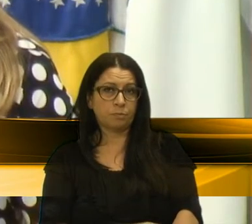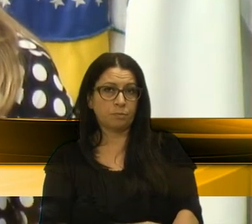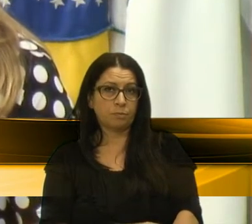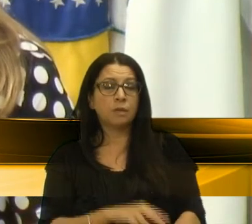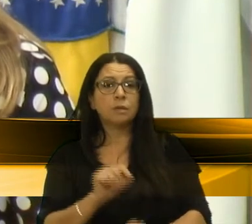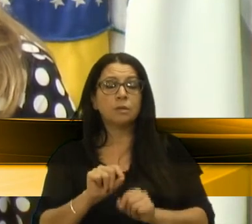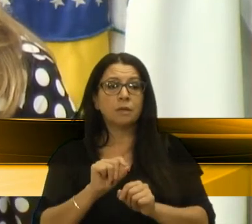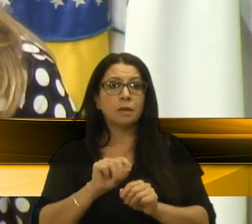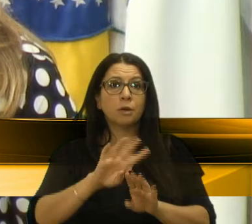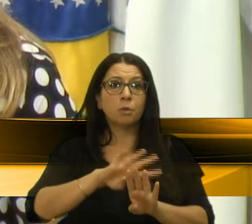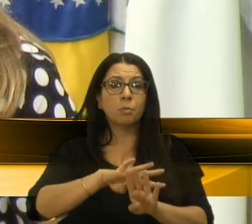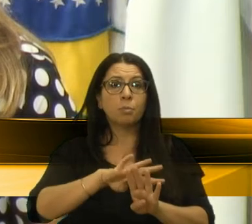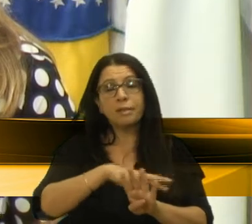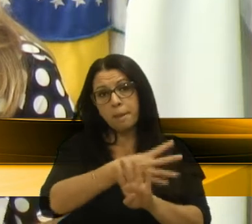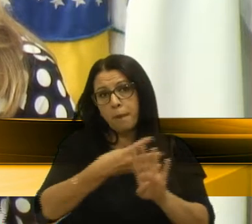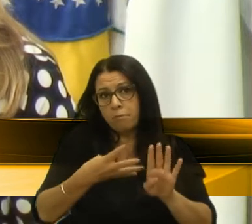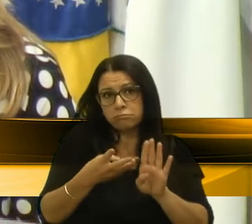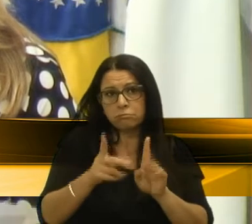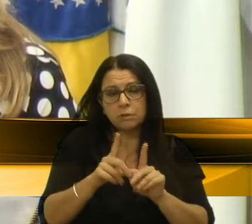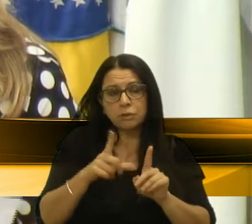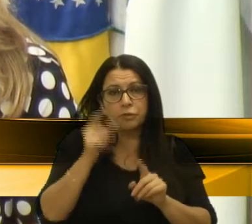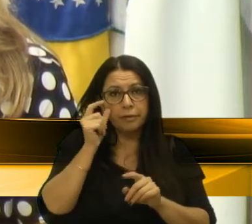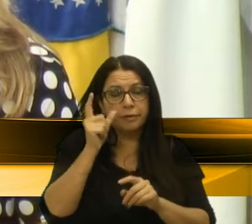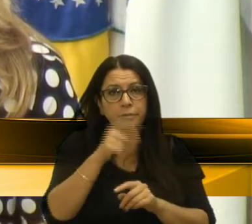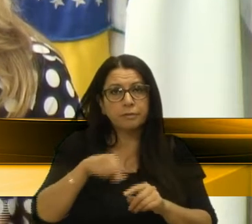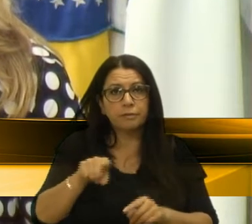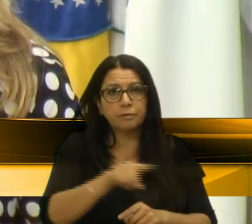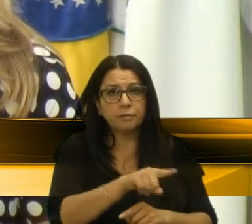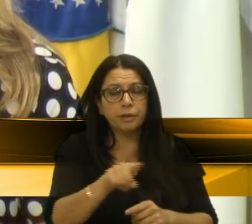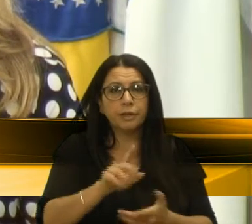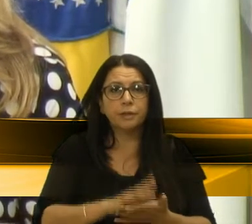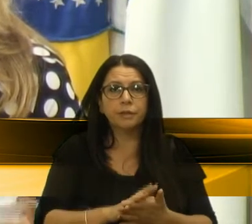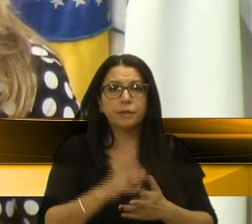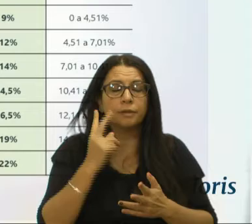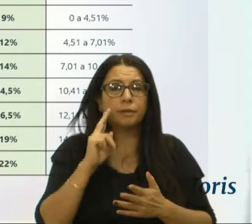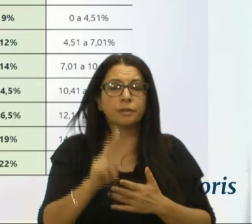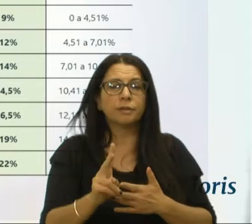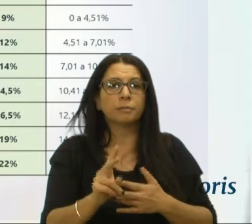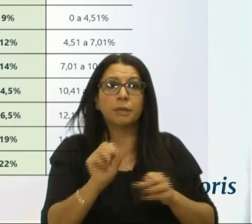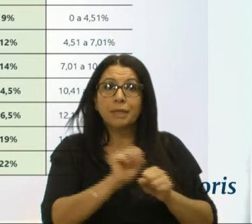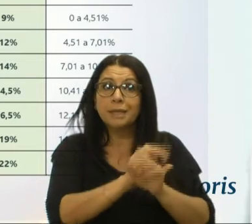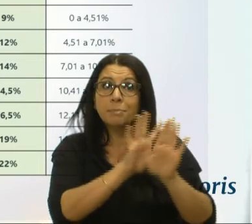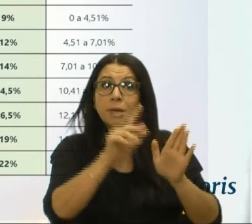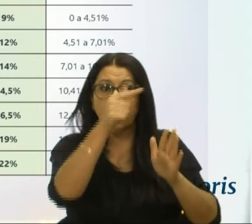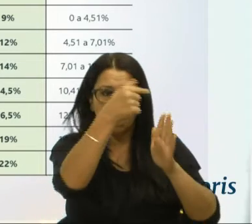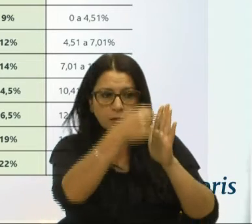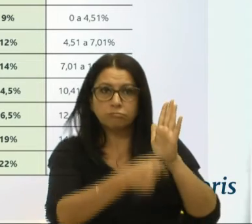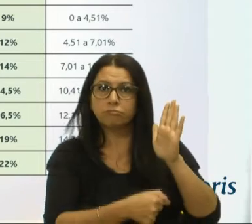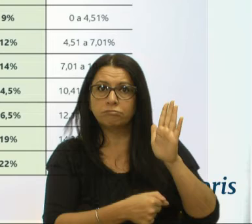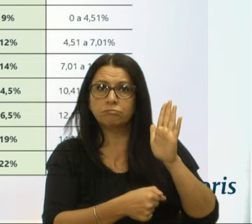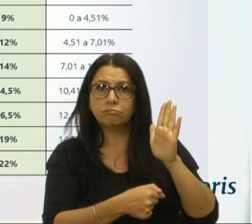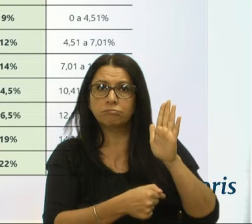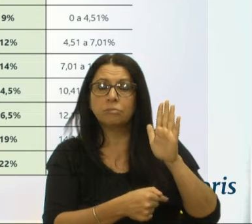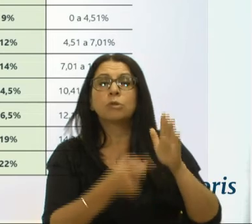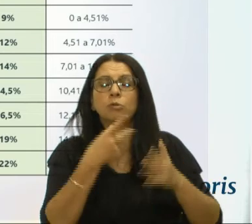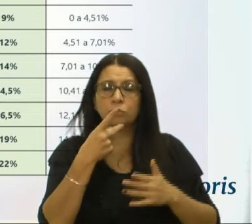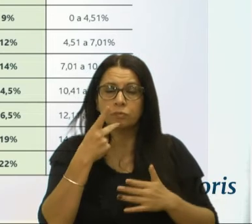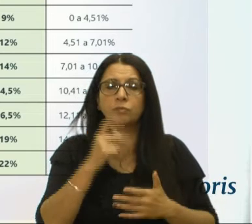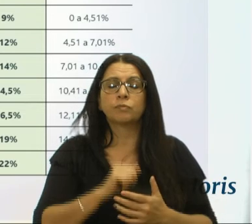tabela, que, para quem tiver interesse, eu posso passar, que ela está bem clara. Quando se